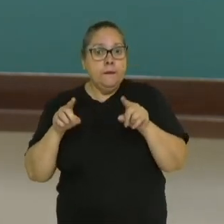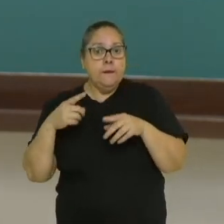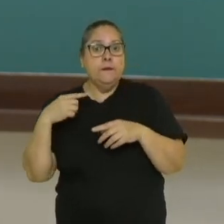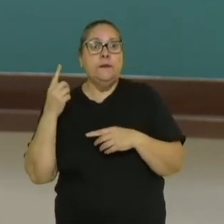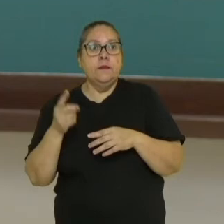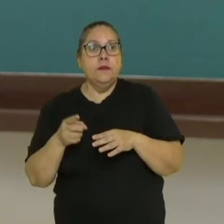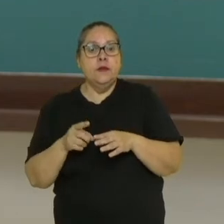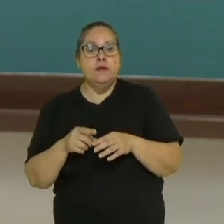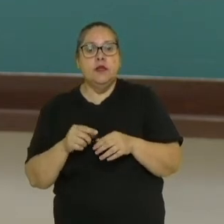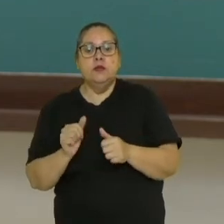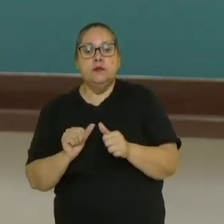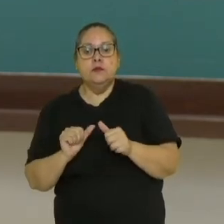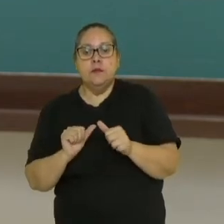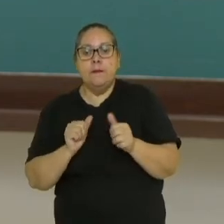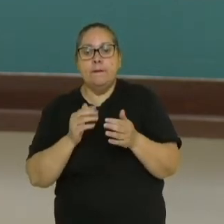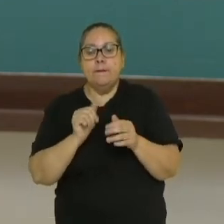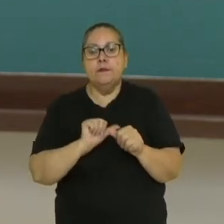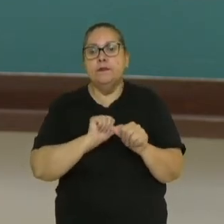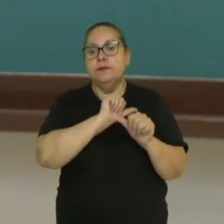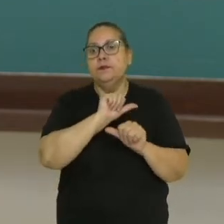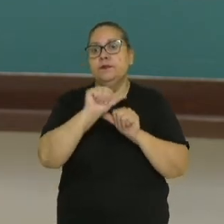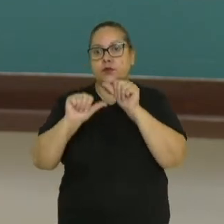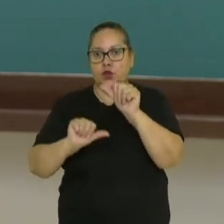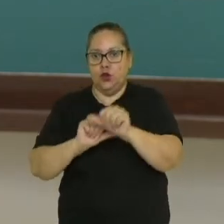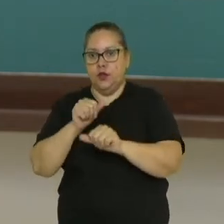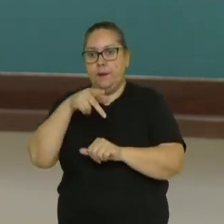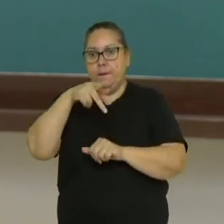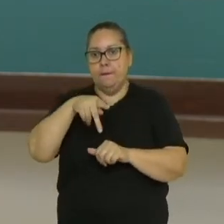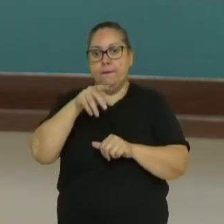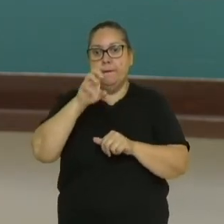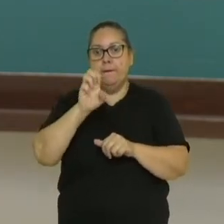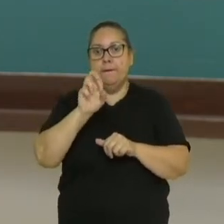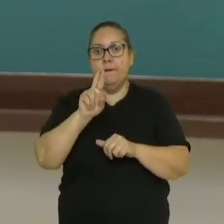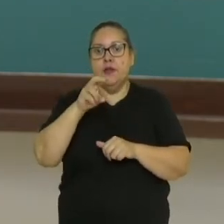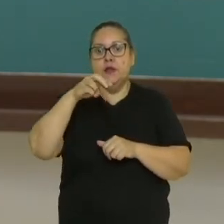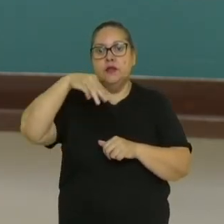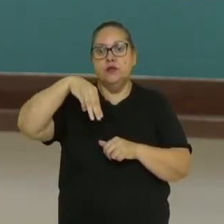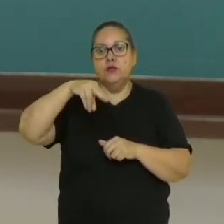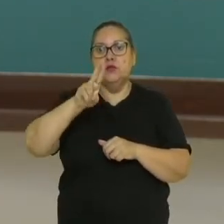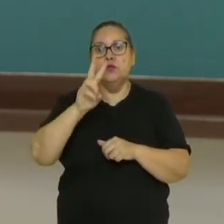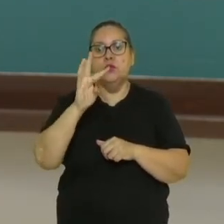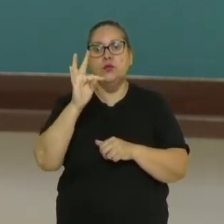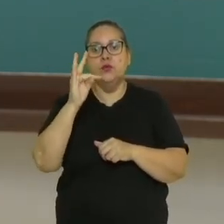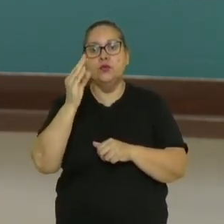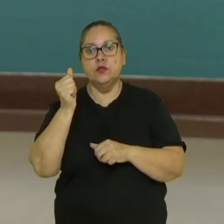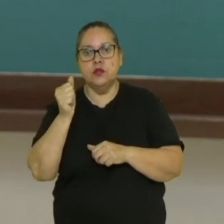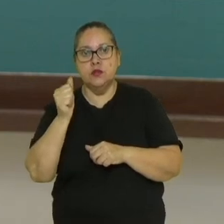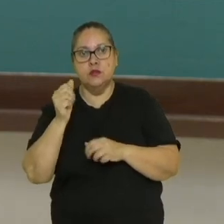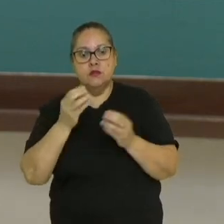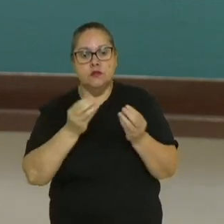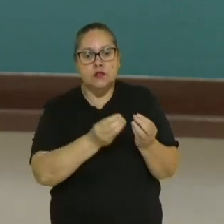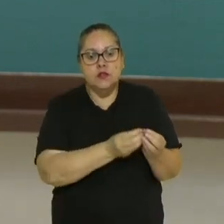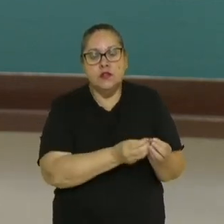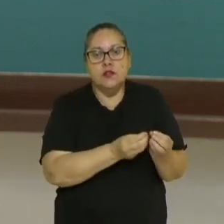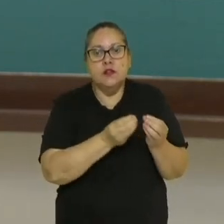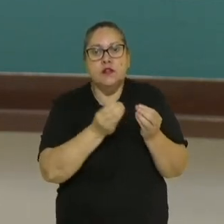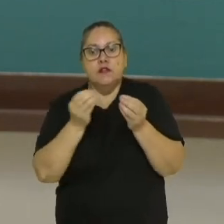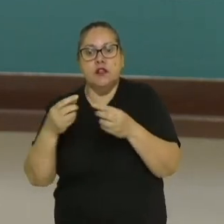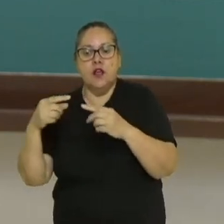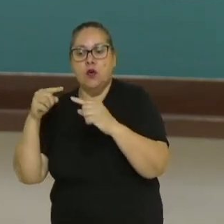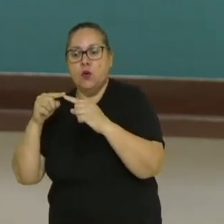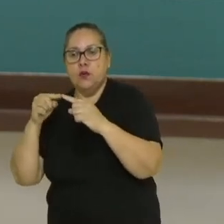pode chamar de permuta. Então, vai ser durante a meiose. Vai levar recombinação gênica. Olha, para vocês terem uma